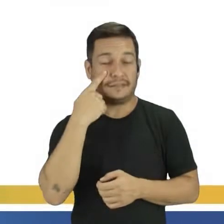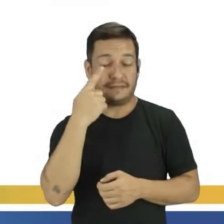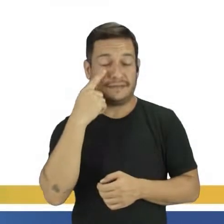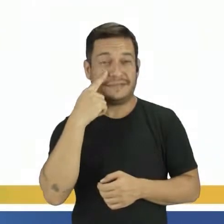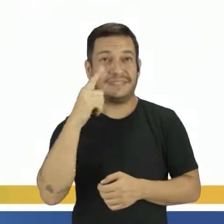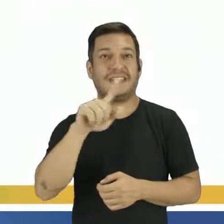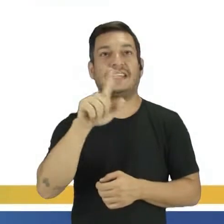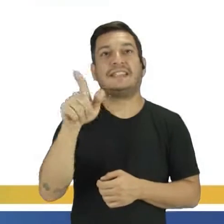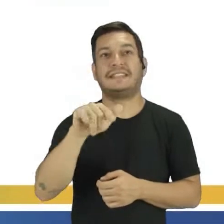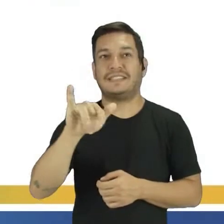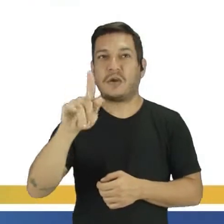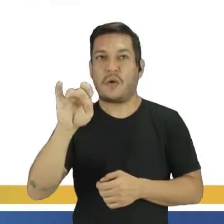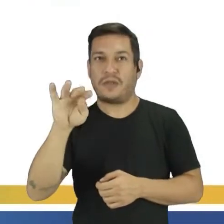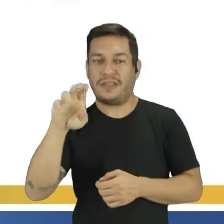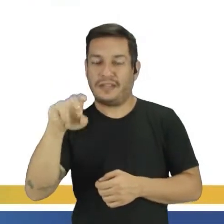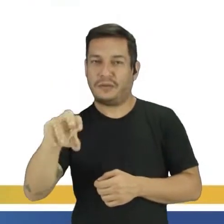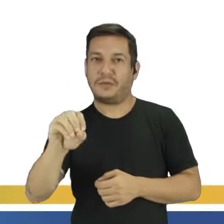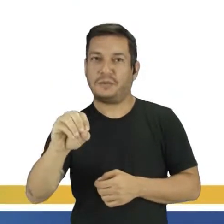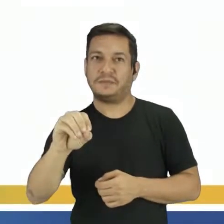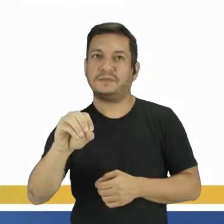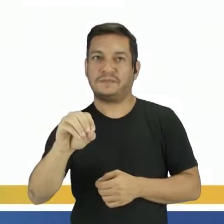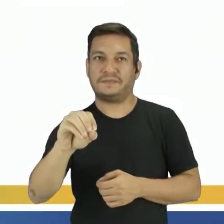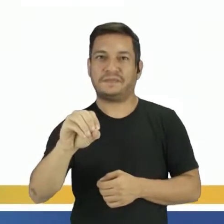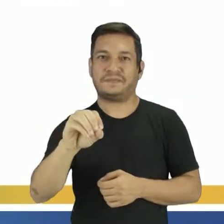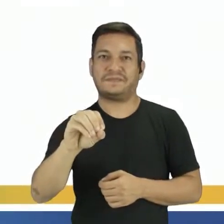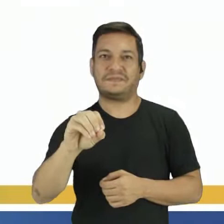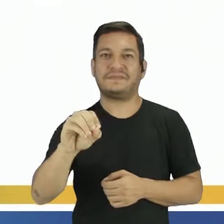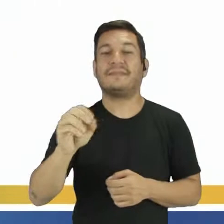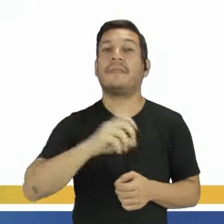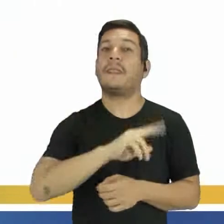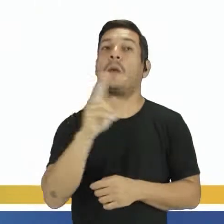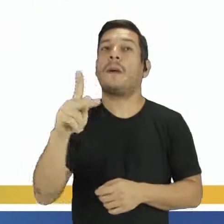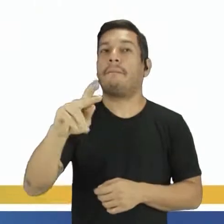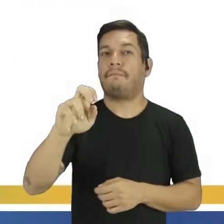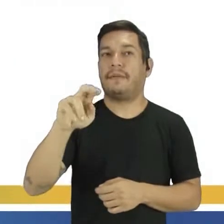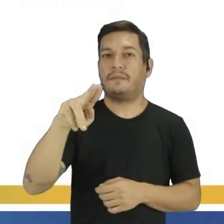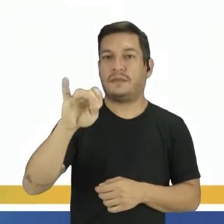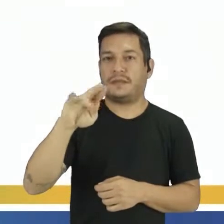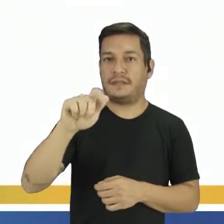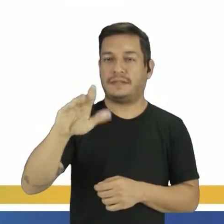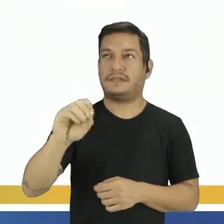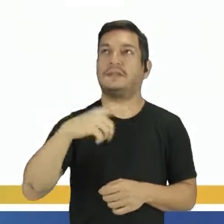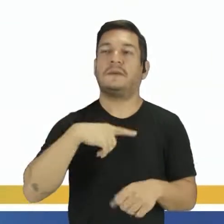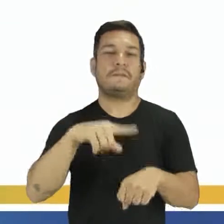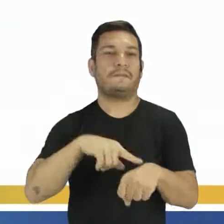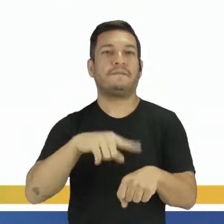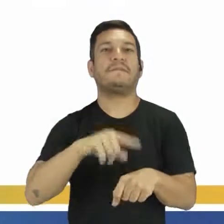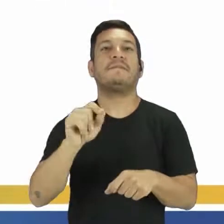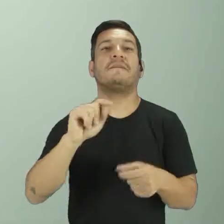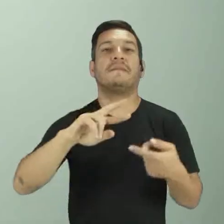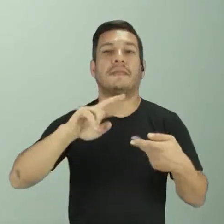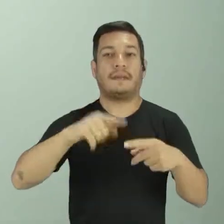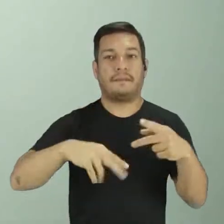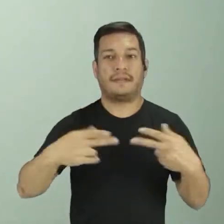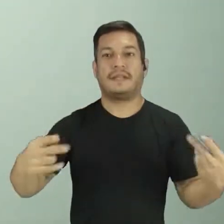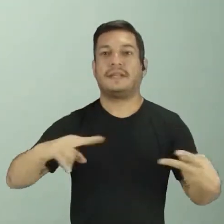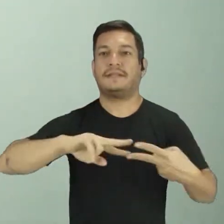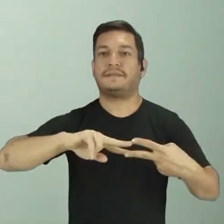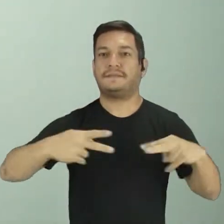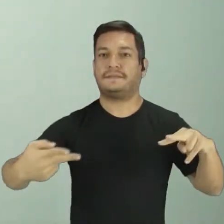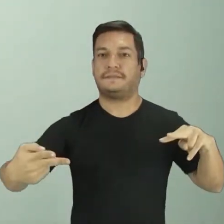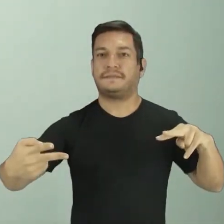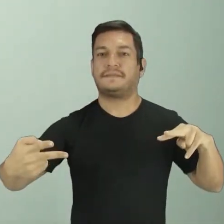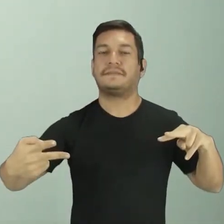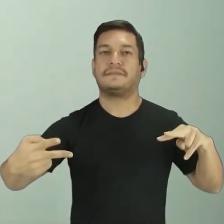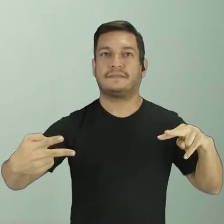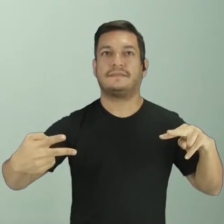o crossing over. O crossing over ou a permutação vai ser o momento onde o material genético vai ser